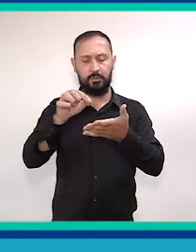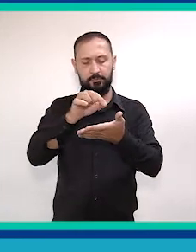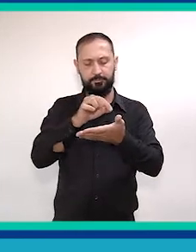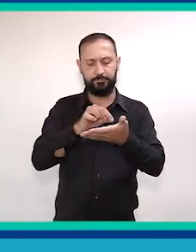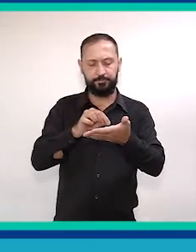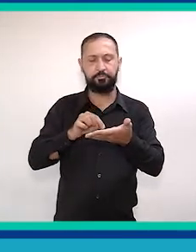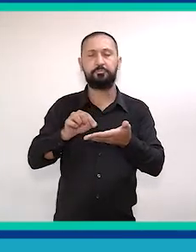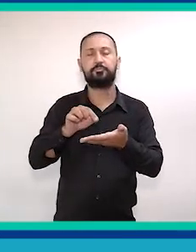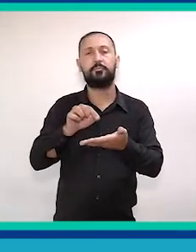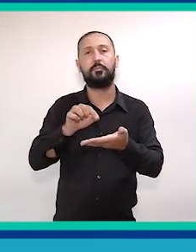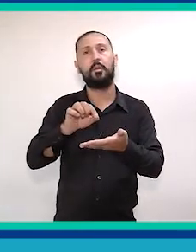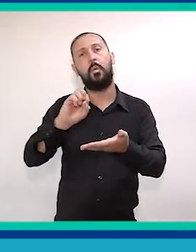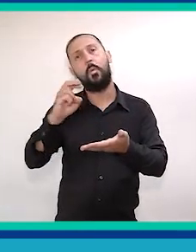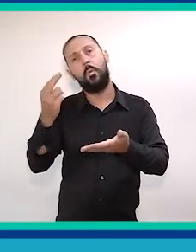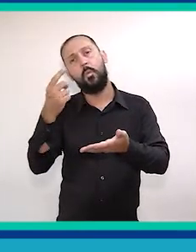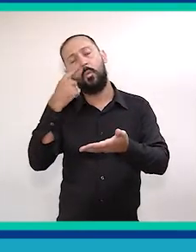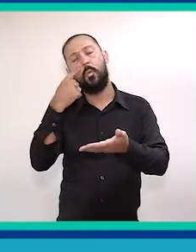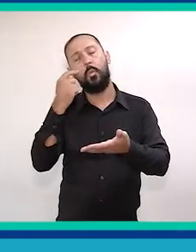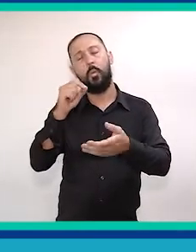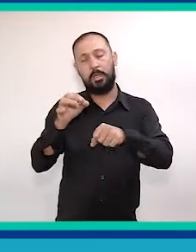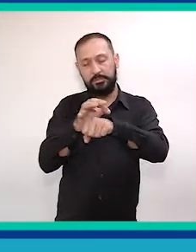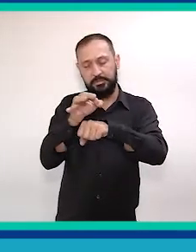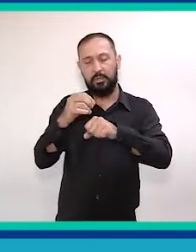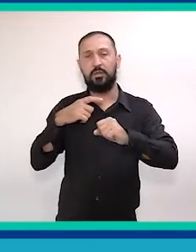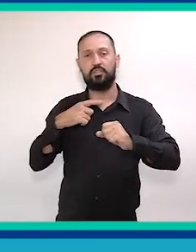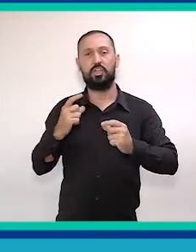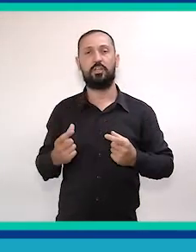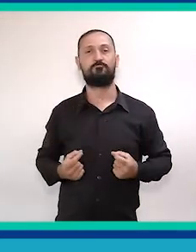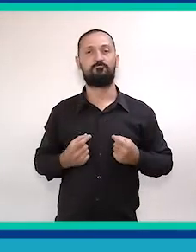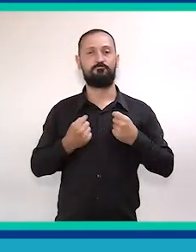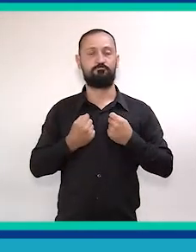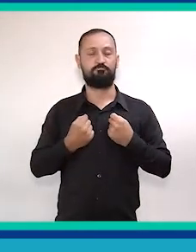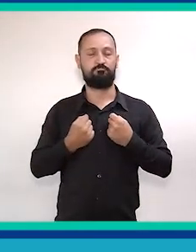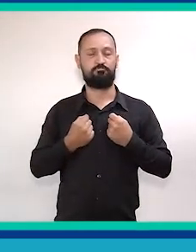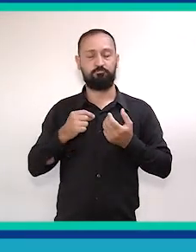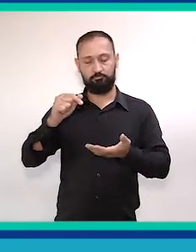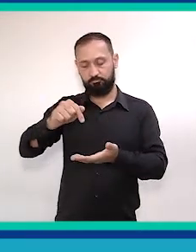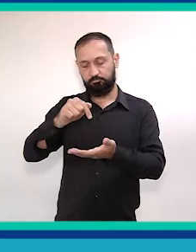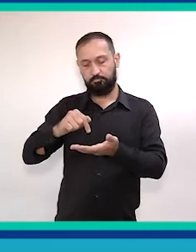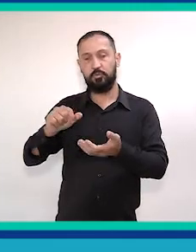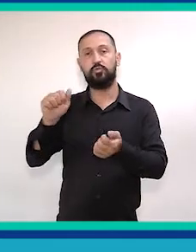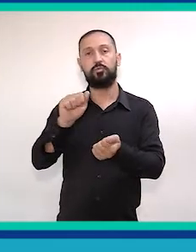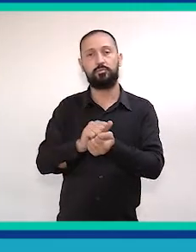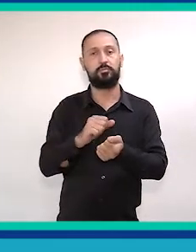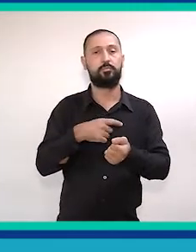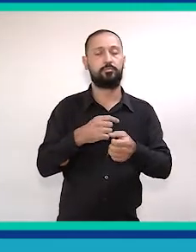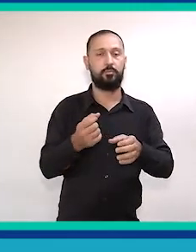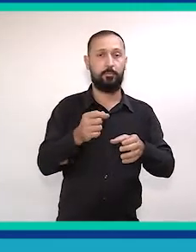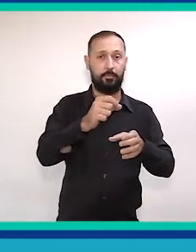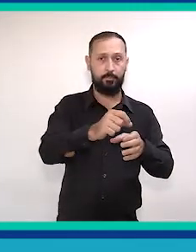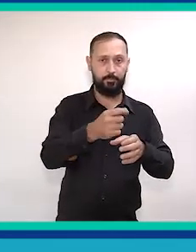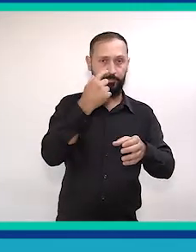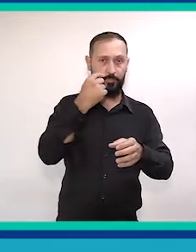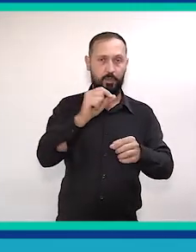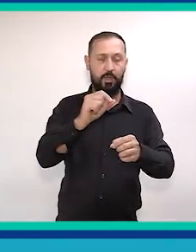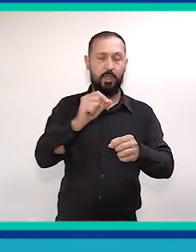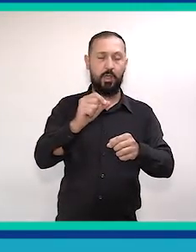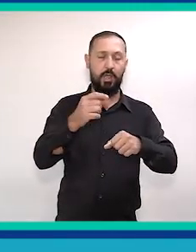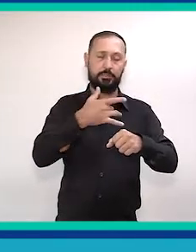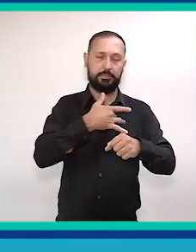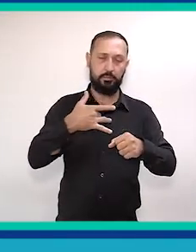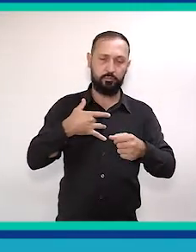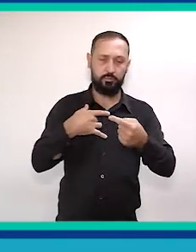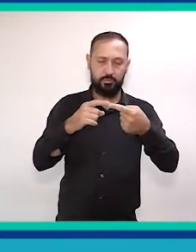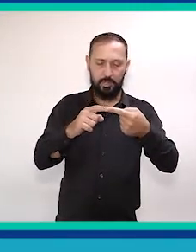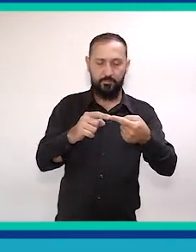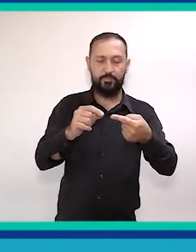a MRC5 e a BV2, ou sejam elas as células cancerígenas. Então, primeiro a gente põe a célula cancerígena